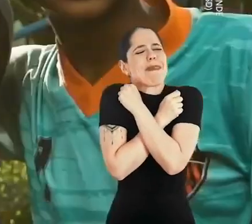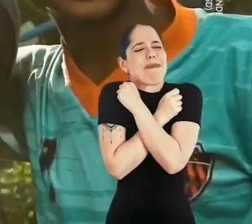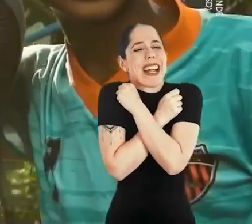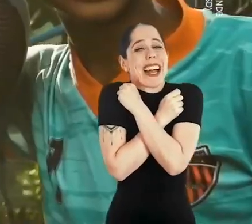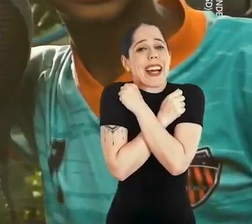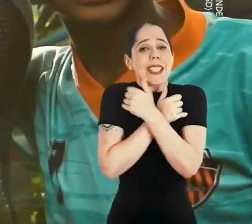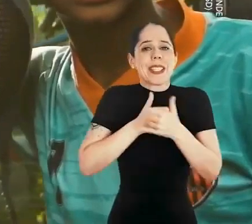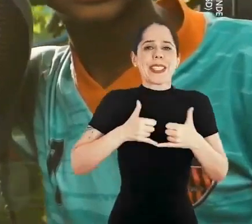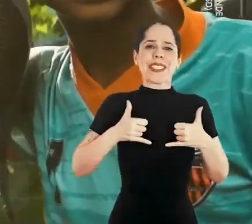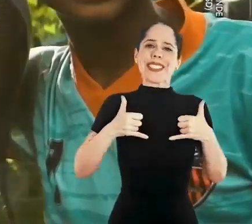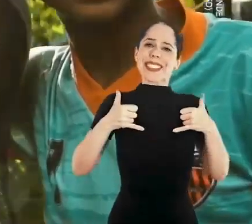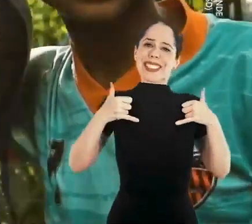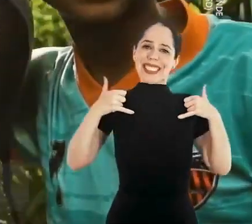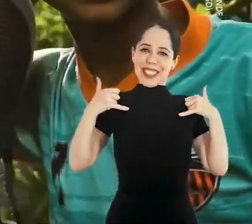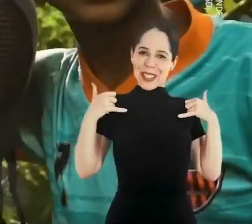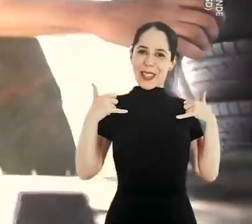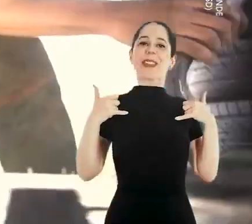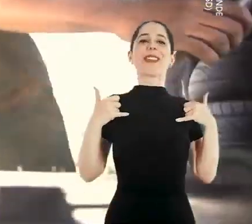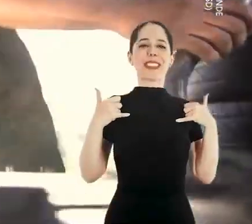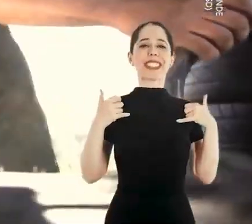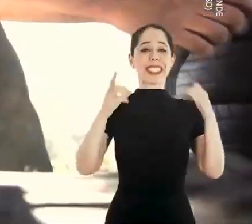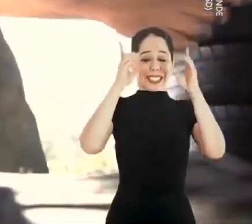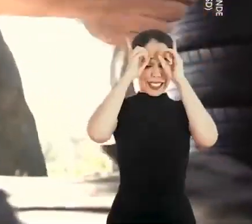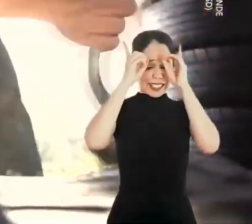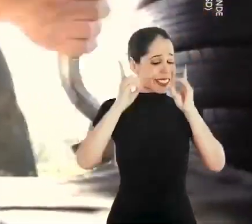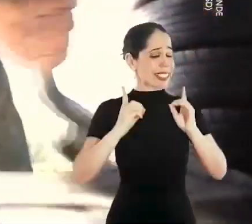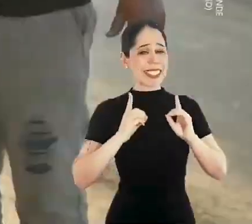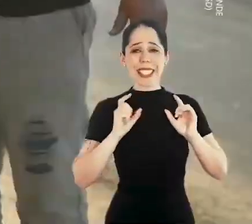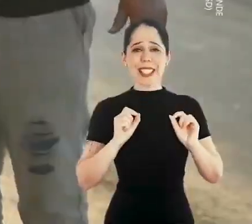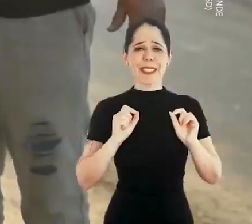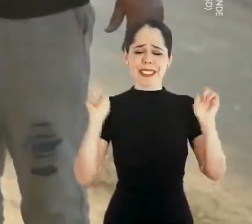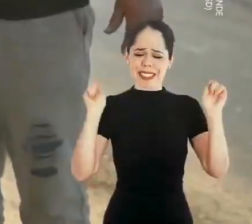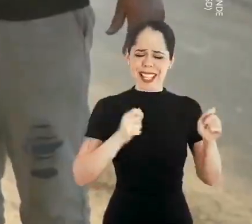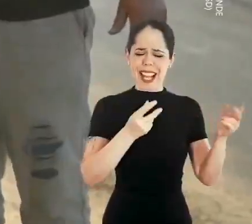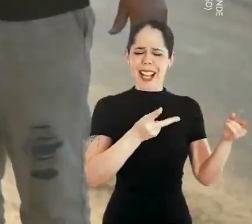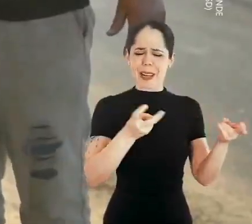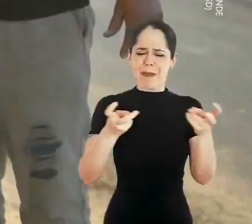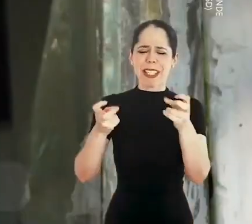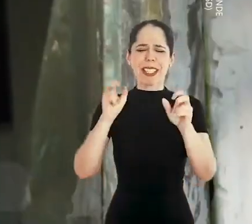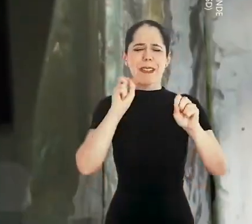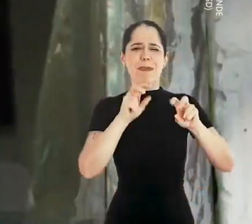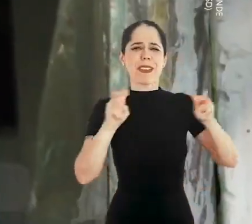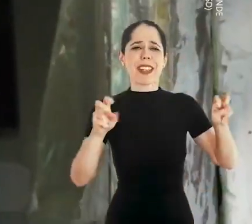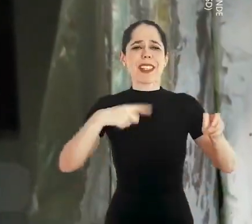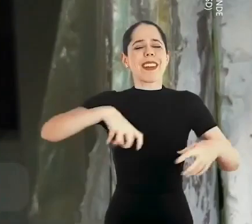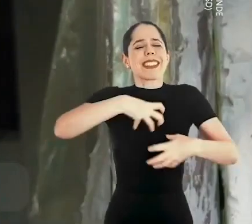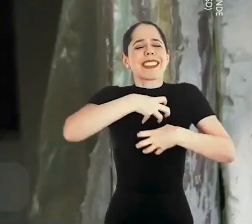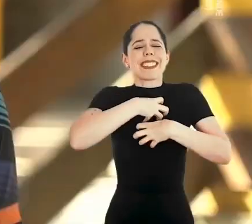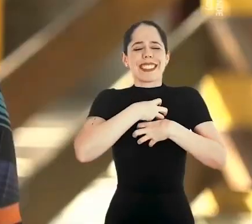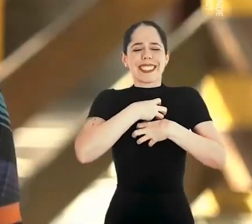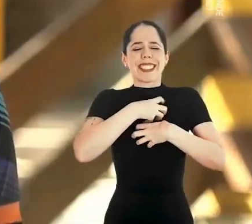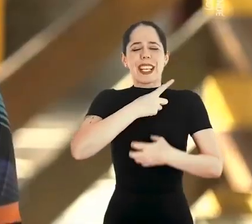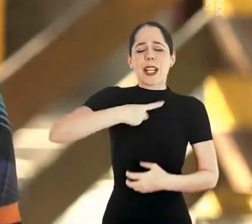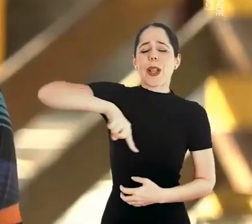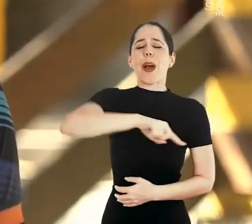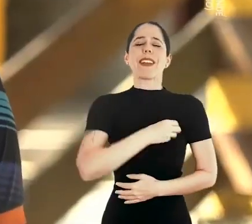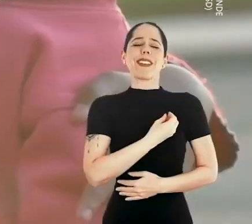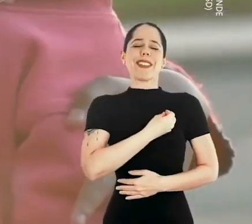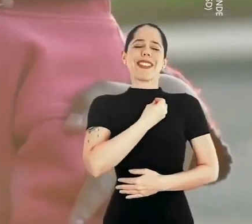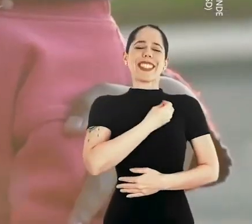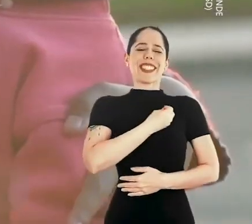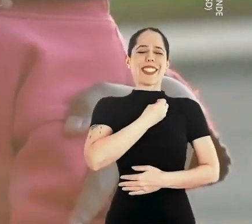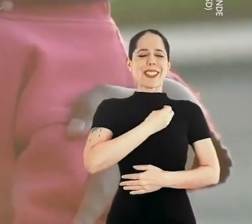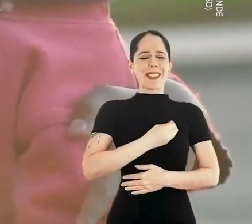apertado, peito estufado. Dignidade, a gente enxerga. A gente sente, a